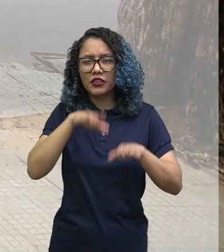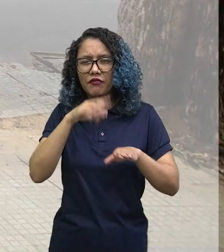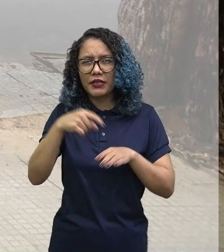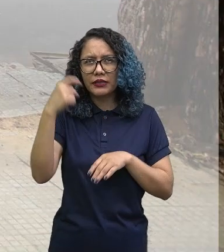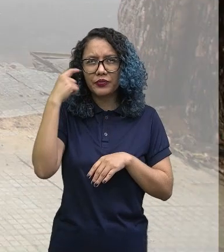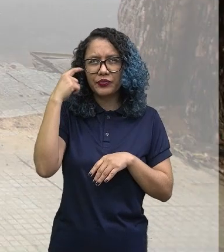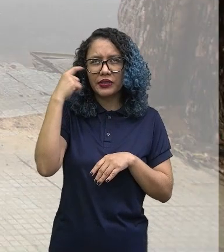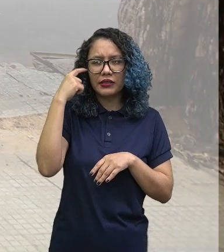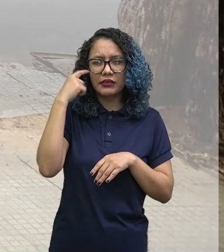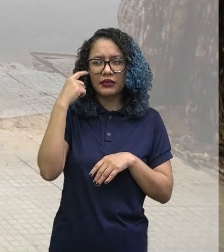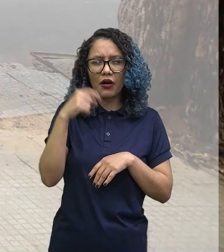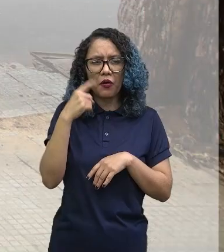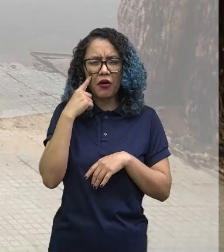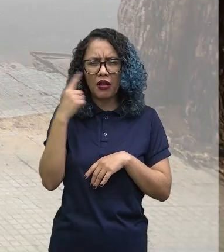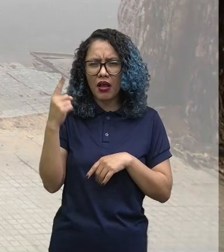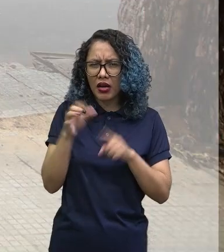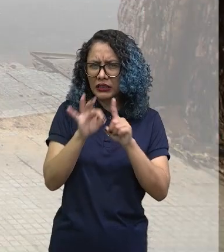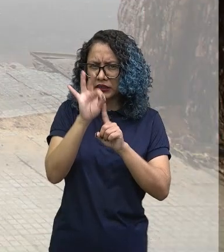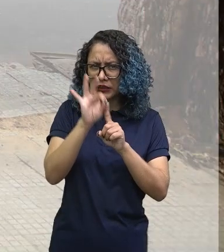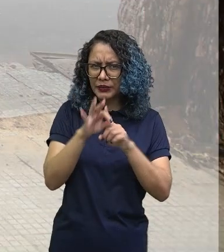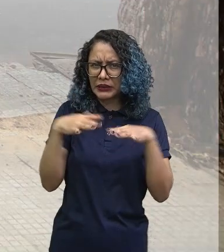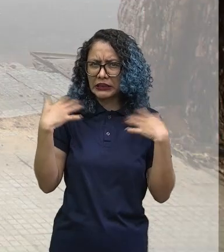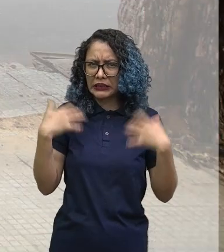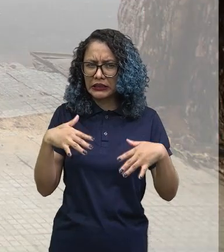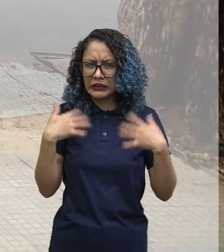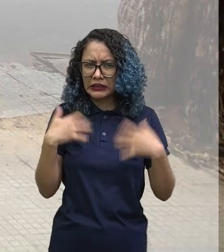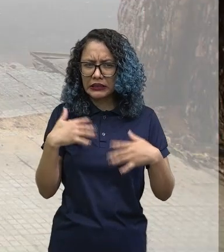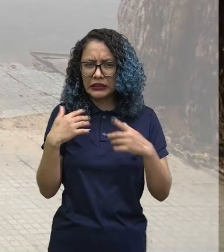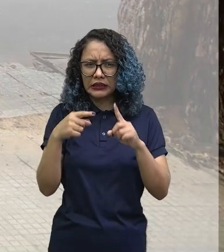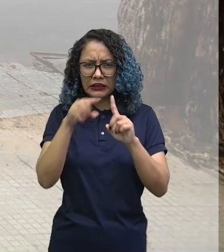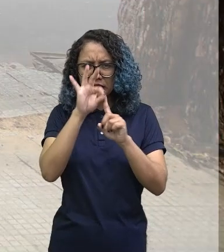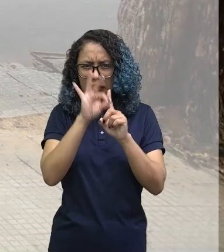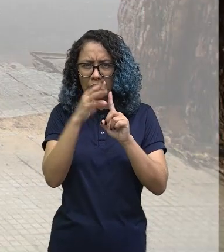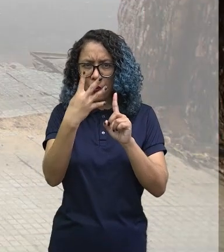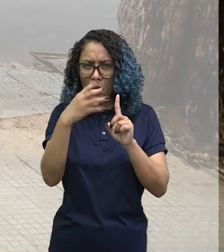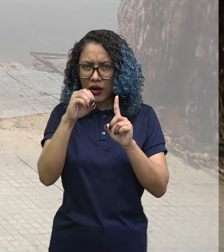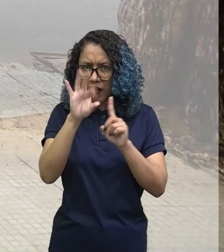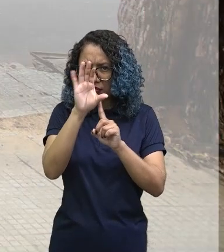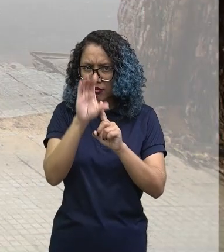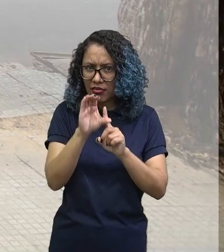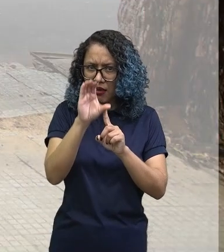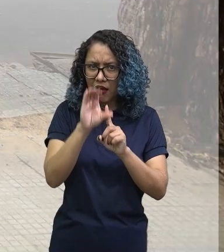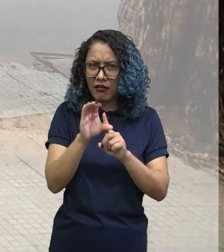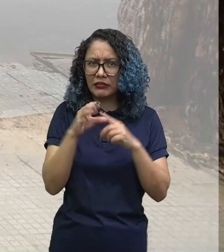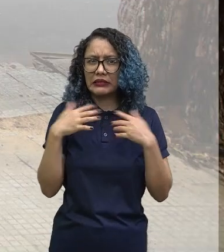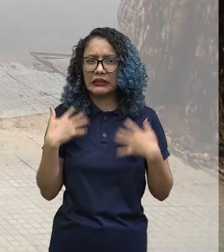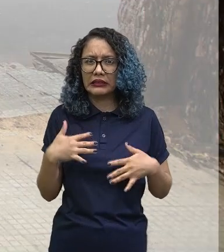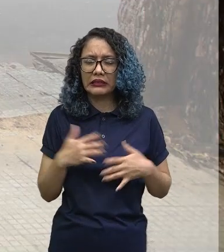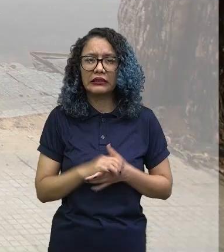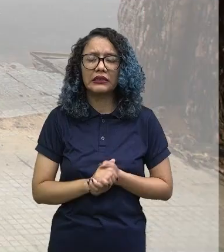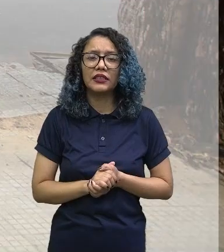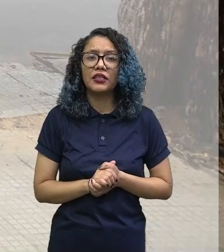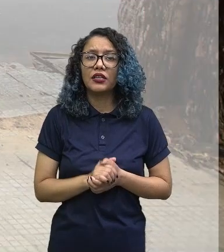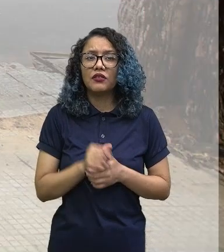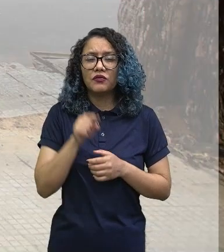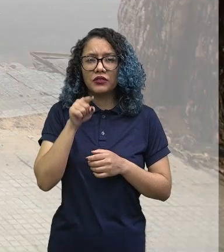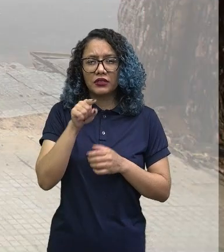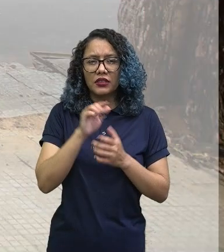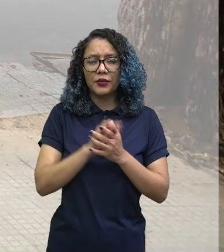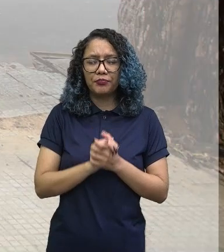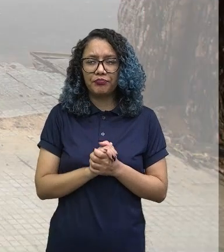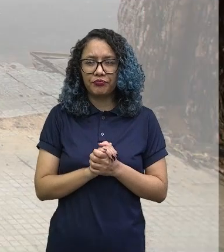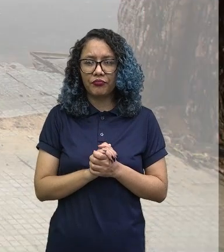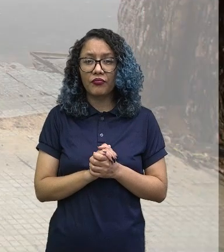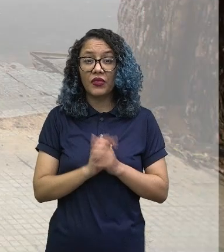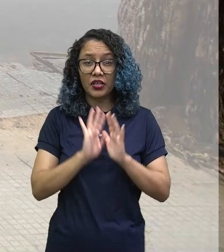só, que temperatura é essa? 40 graus Celsius. Quem aqui, né? Você, já